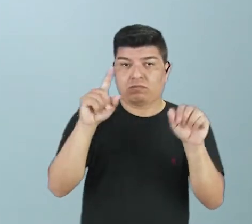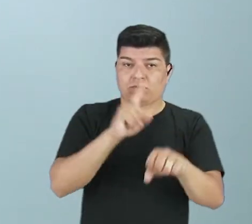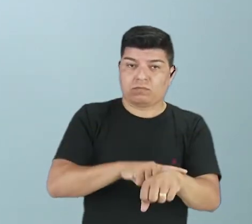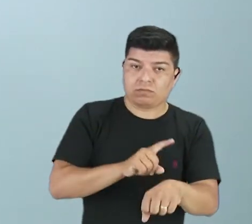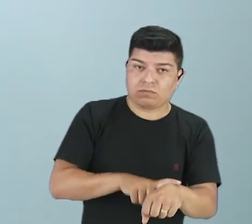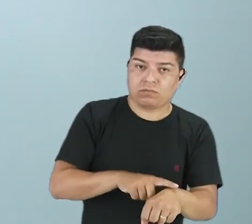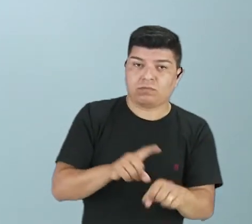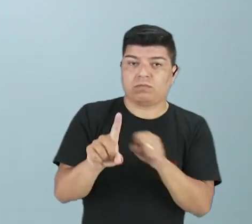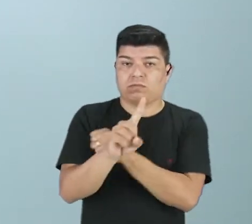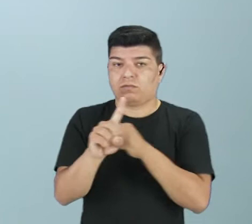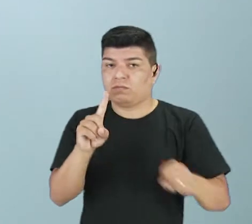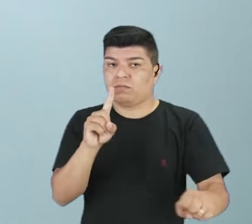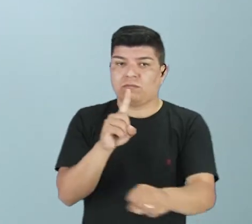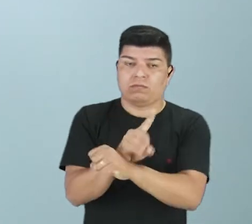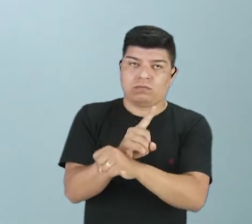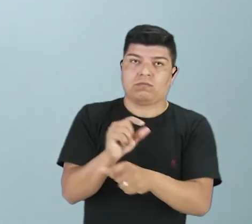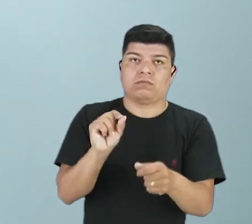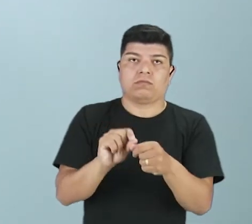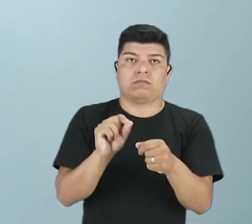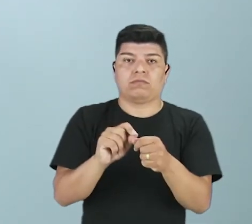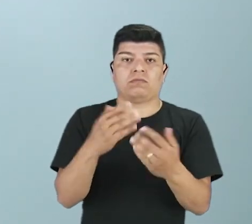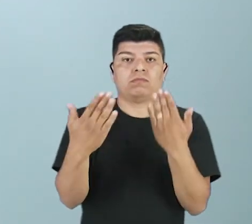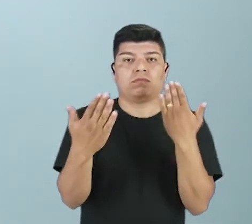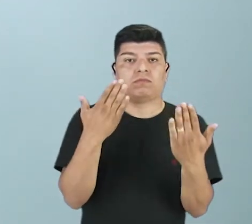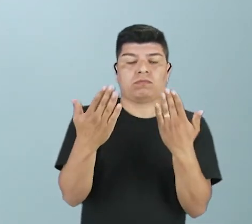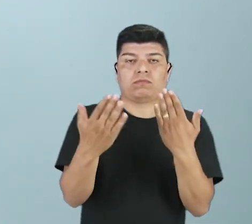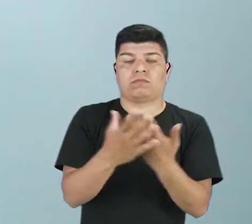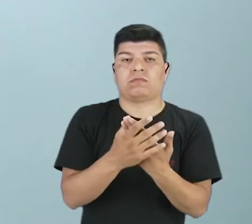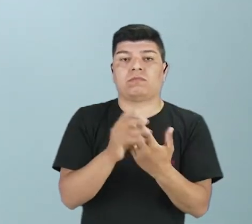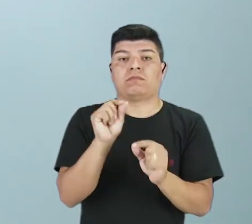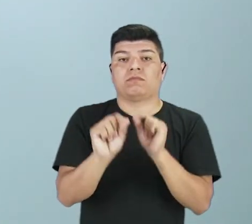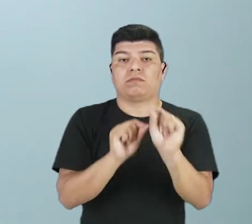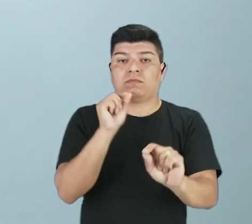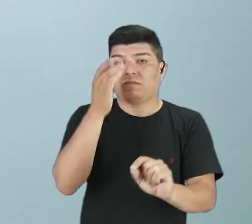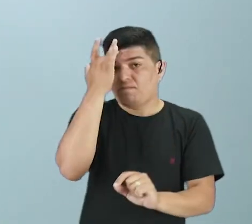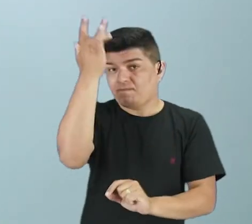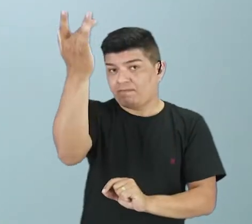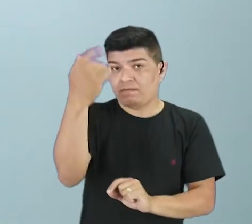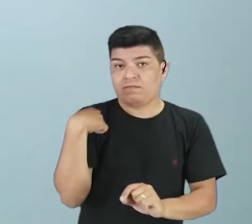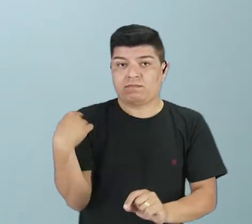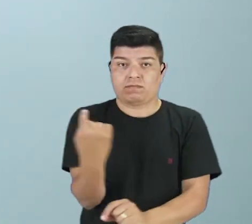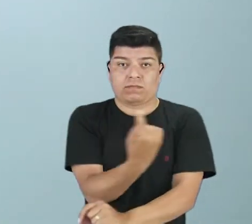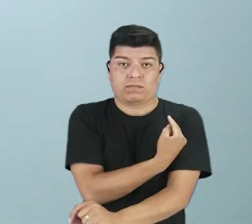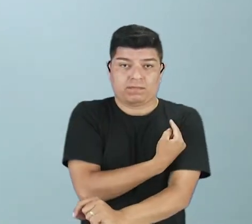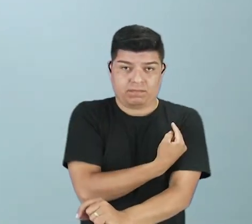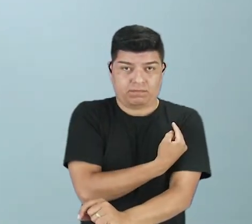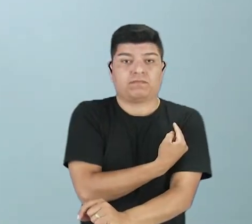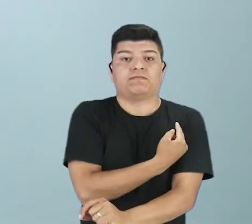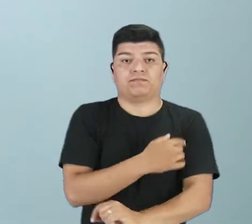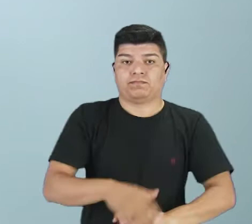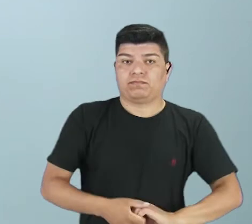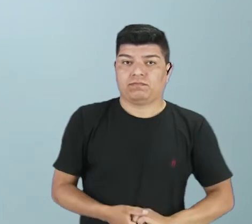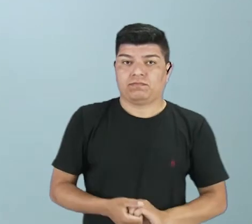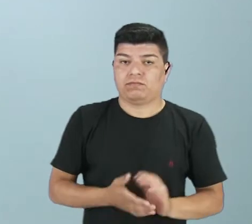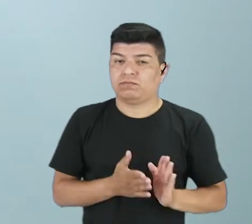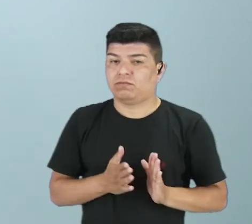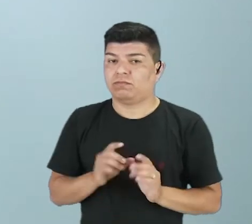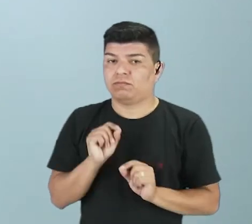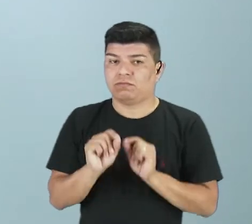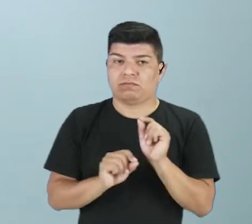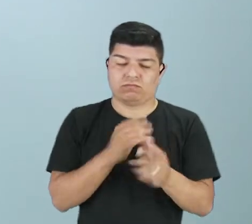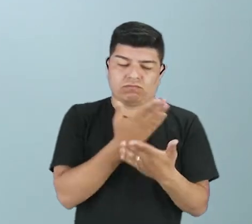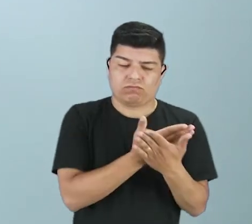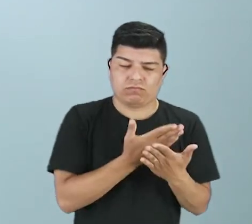com a sociedade. Fazer essa associação torna mais fácil para nós, num caminho